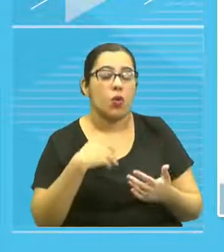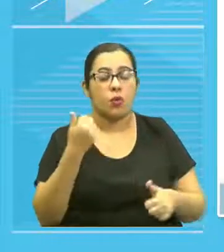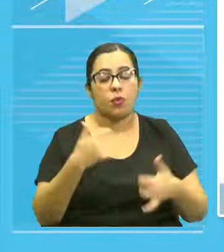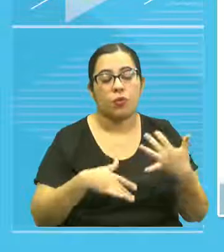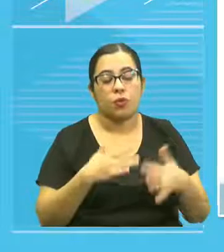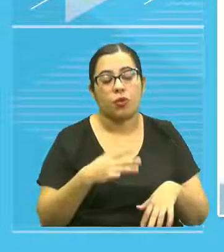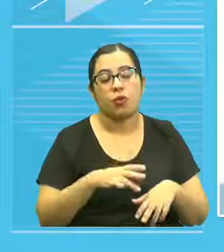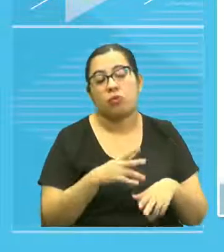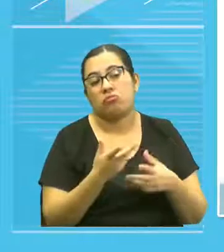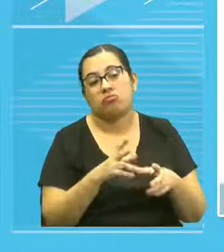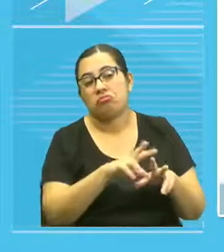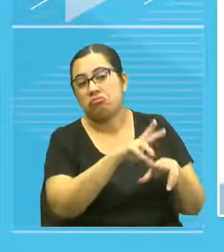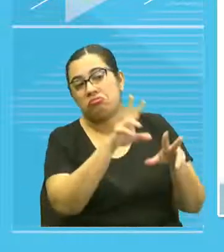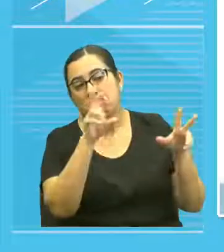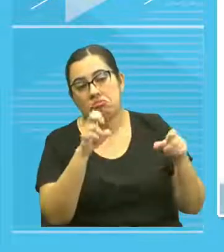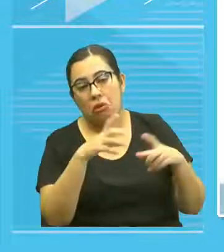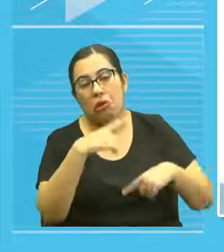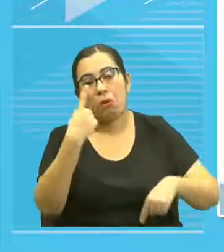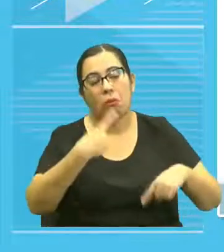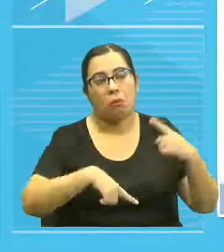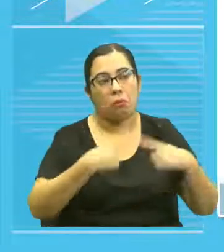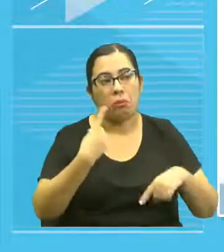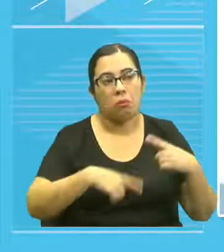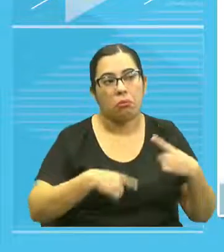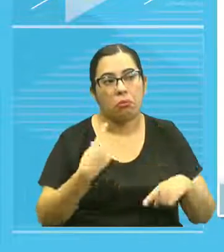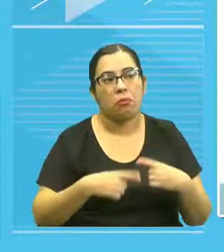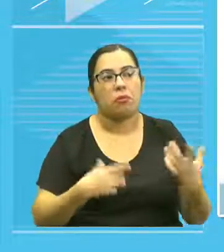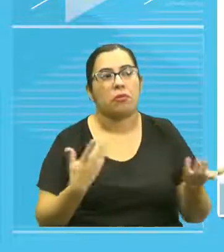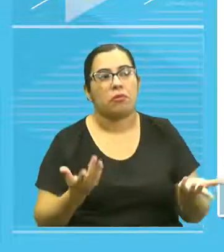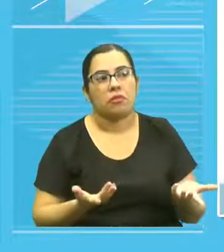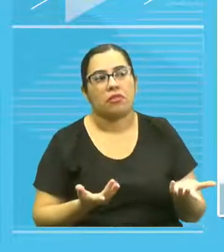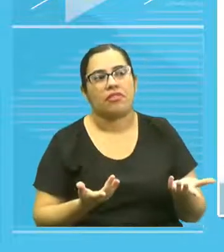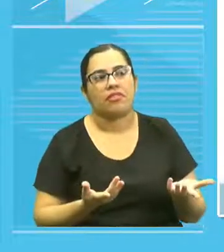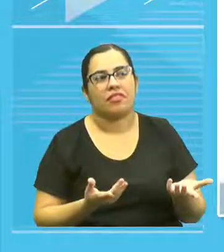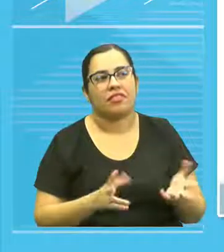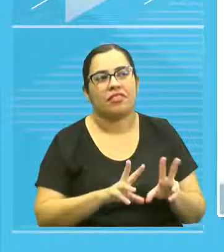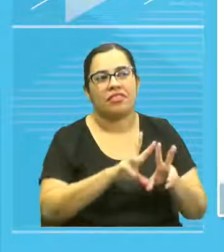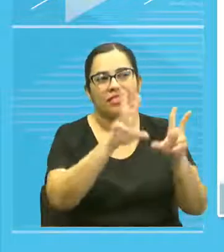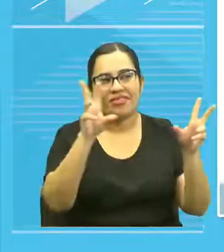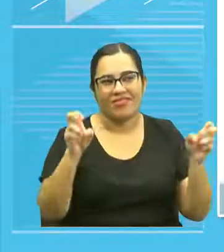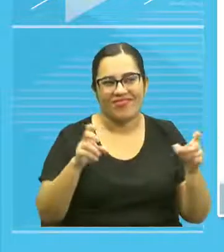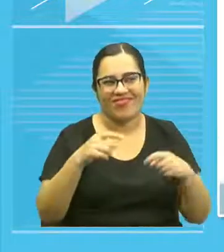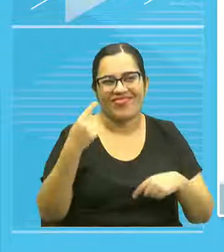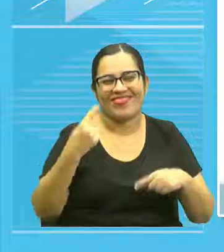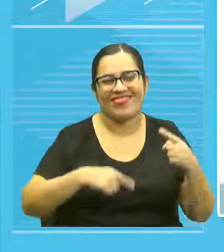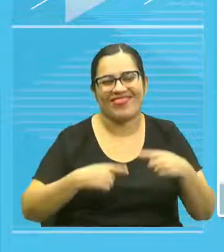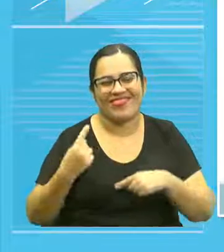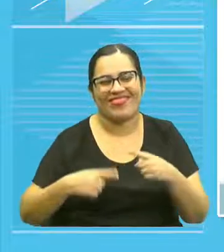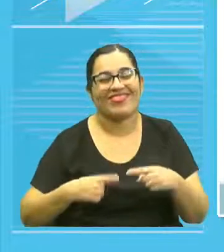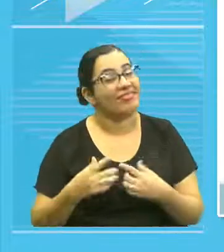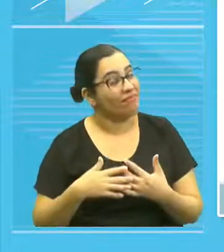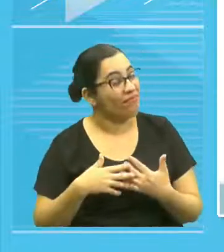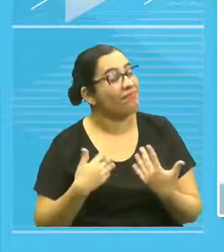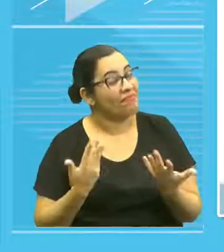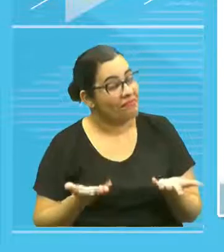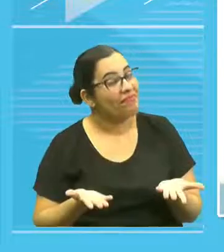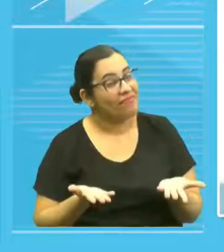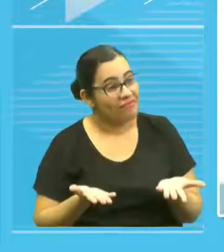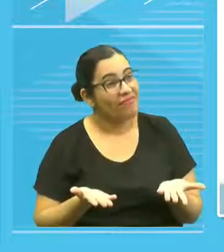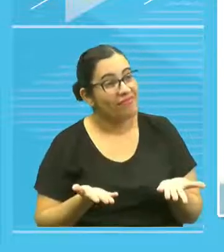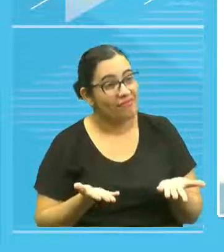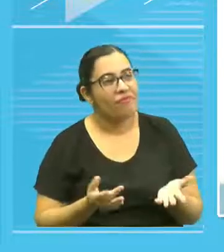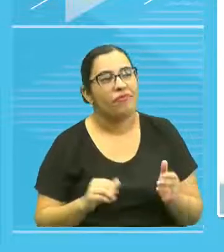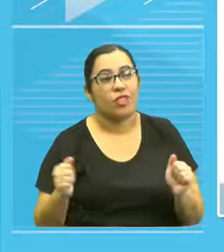de assuntos polêmicos estou falando sobre assuntos polêmicos olha aí ó